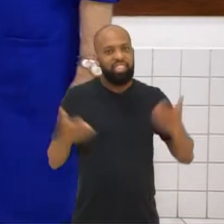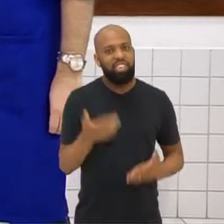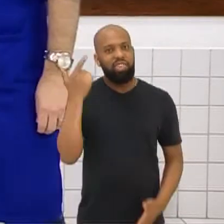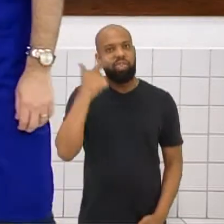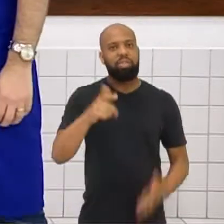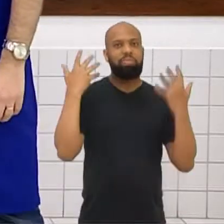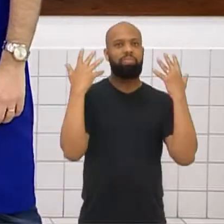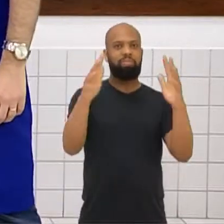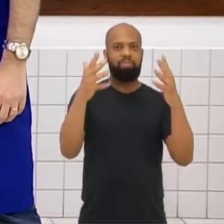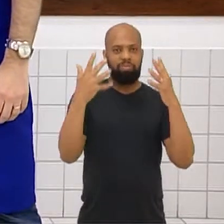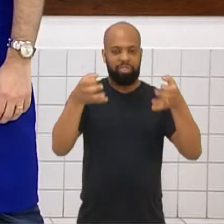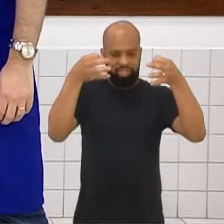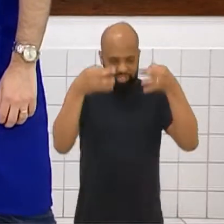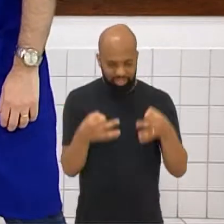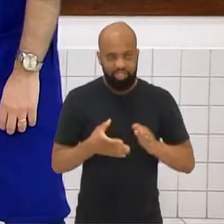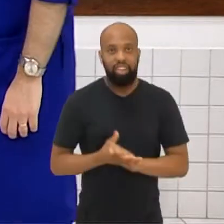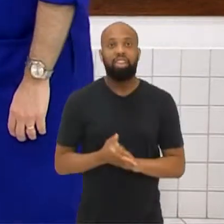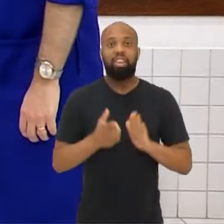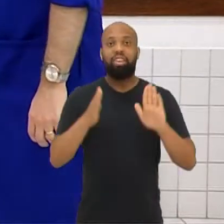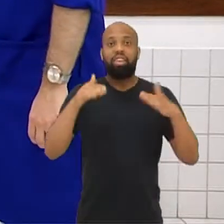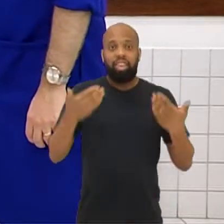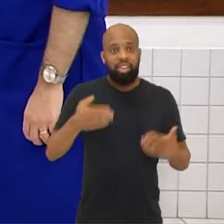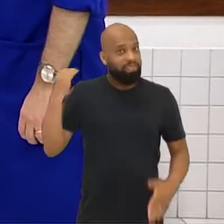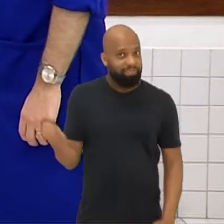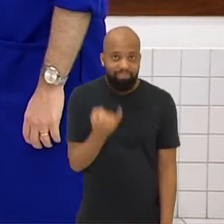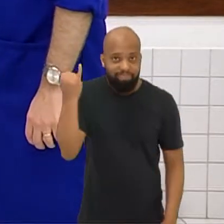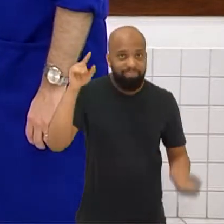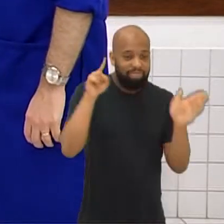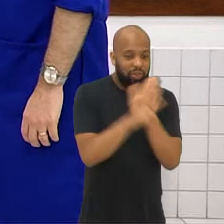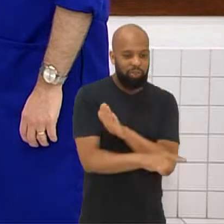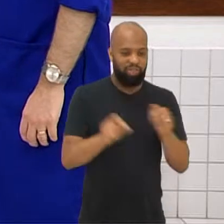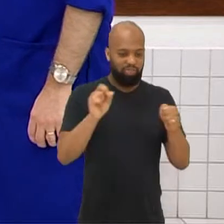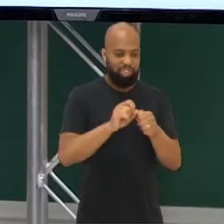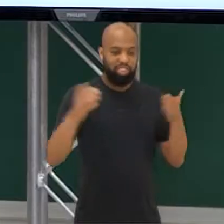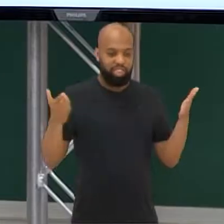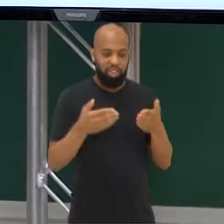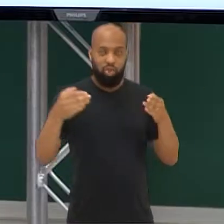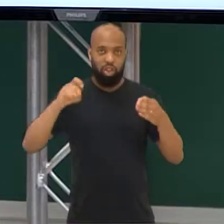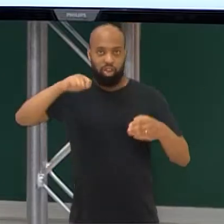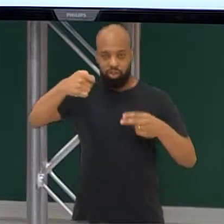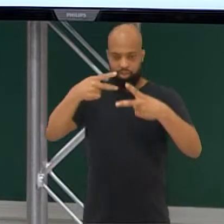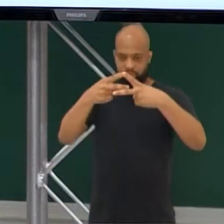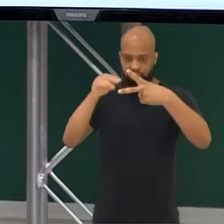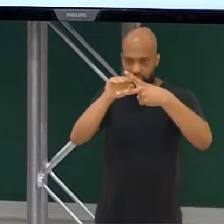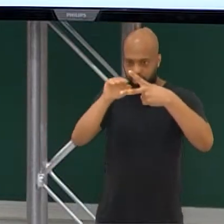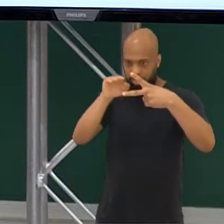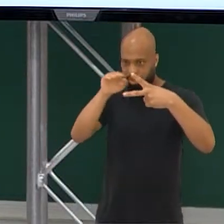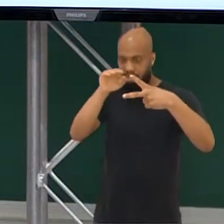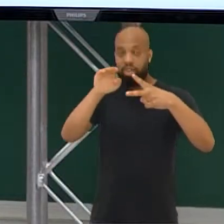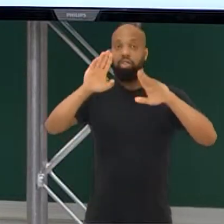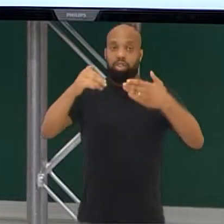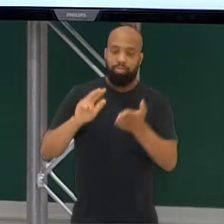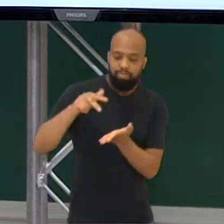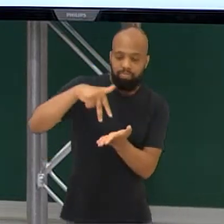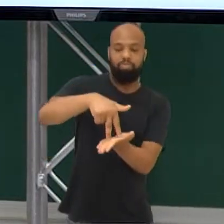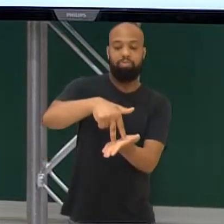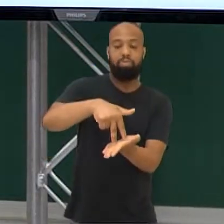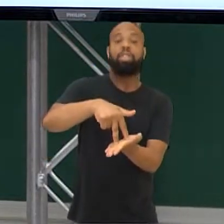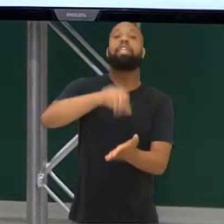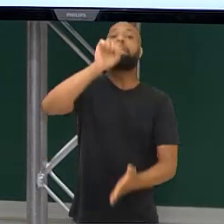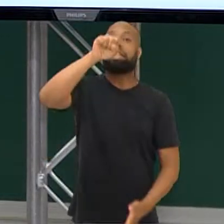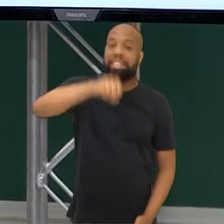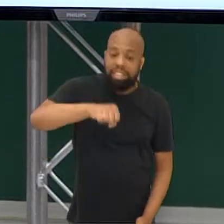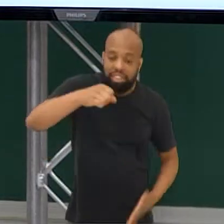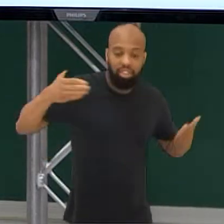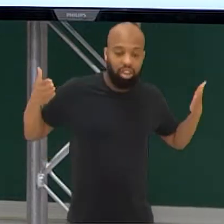acertaram a sua maioria. Então, é bem importante essa pergunta que foi feita sobre a hierarquia. A grande questão do positivismo, sim,